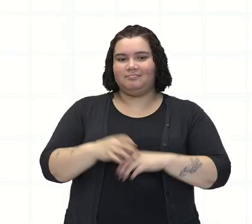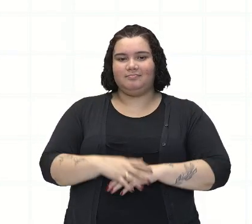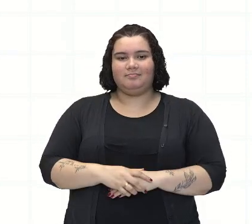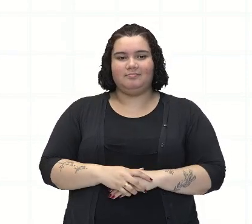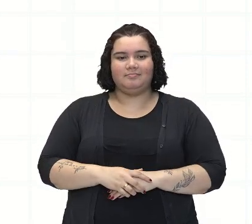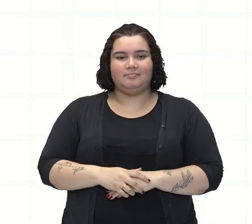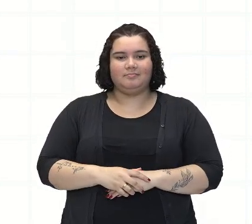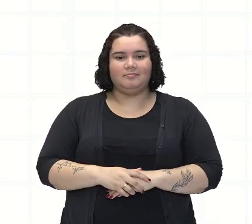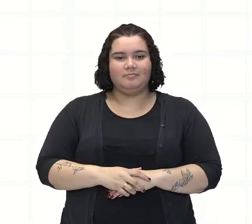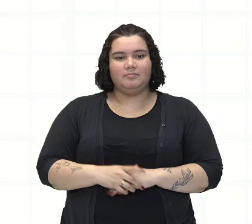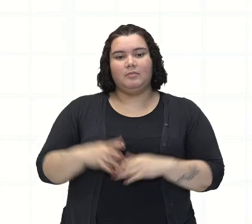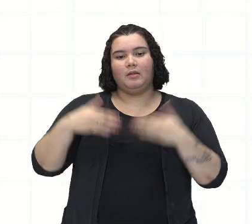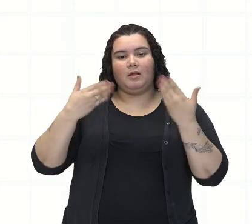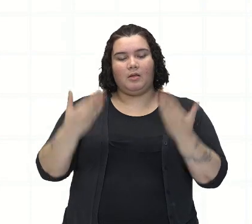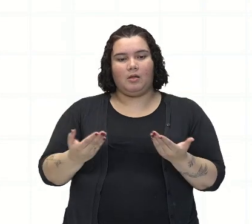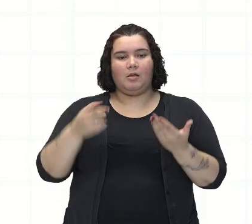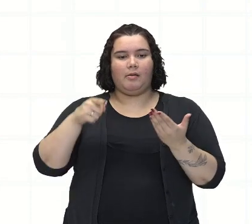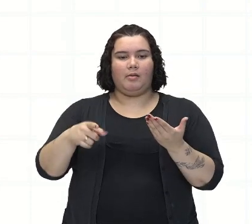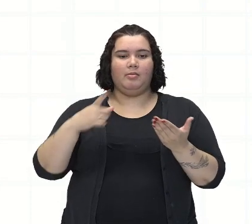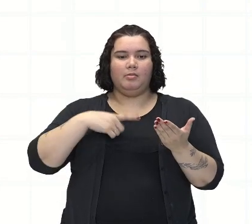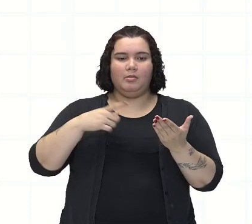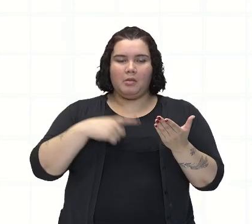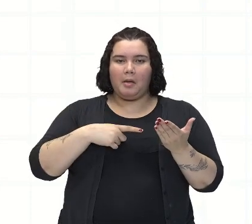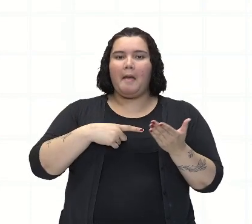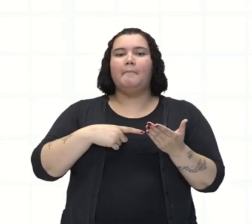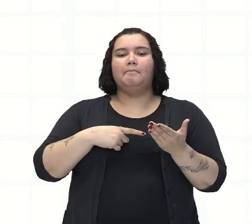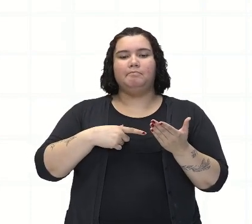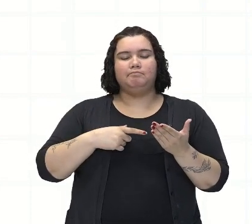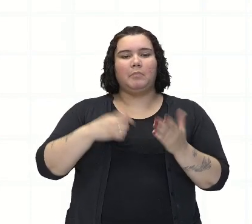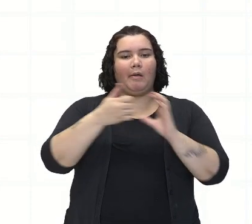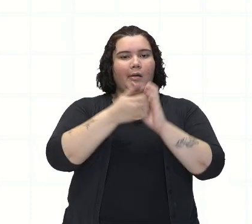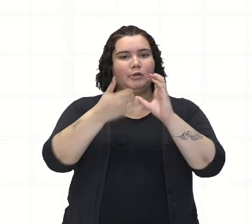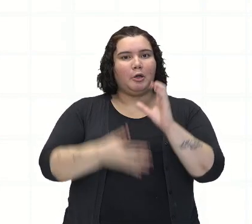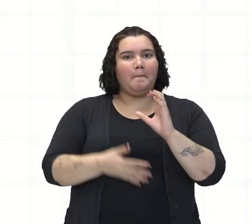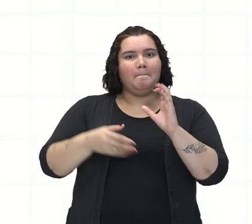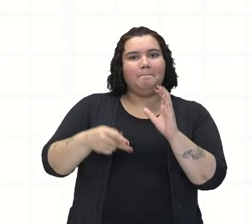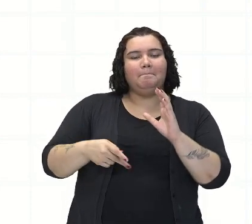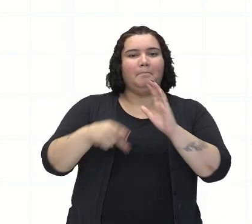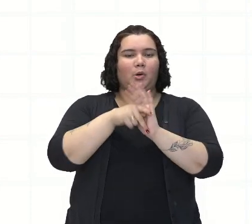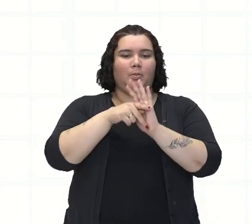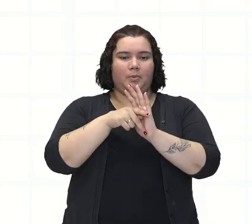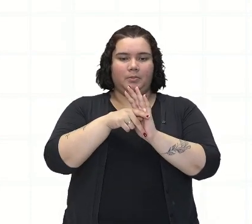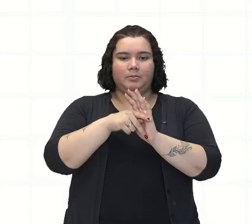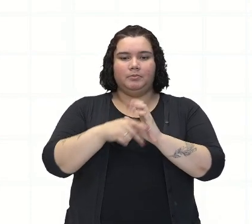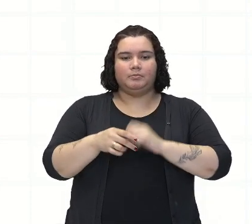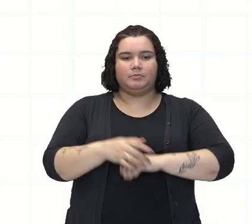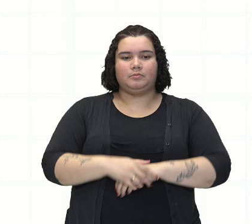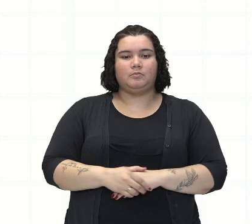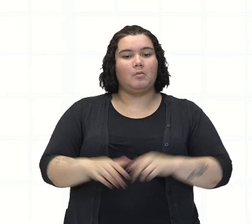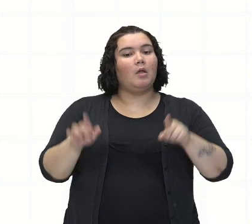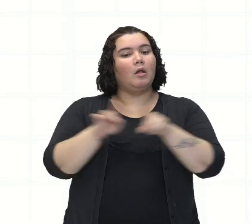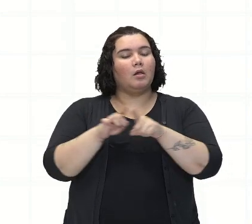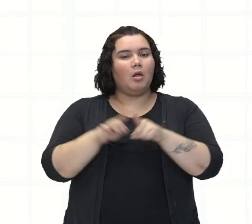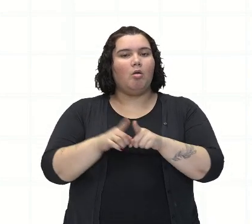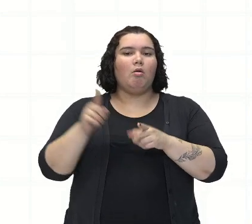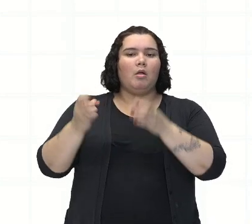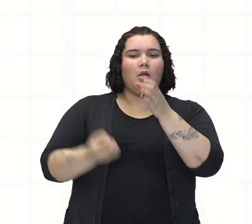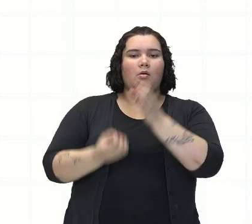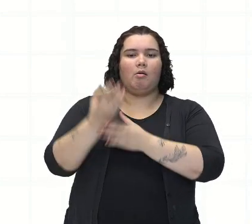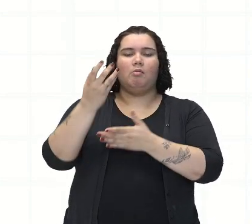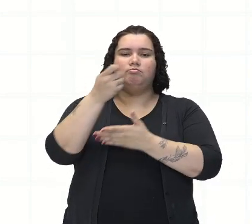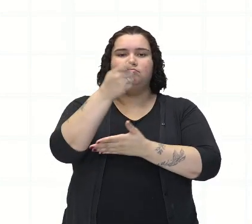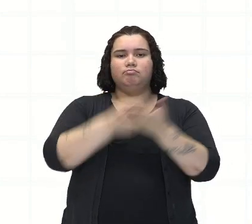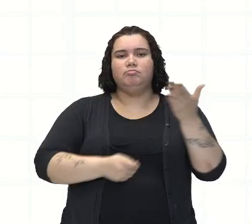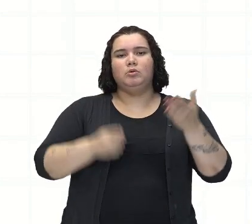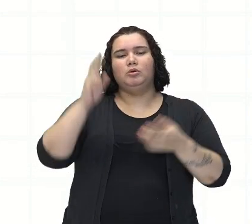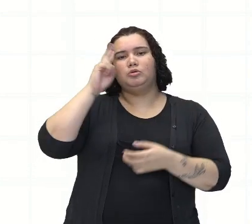o que vai fazer com que essa obra dele seja bastante característica, tá bom? E se destacou na escrita de contos. Temos esse